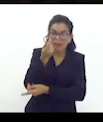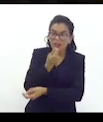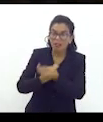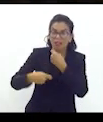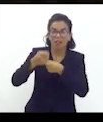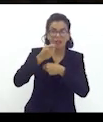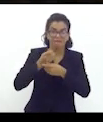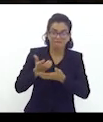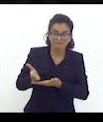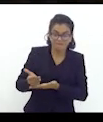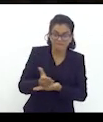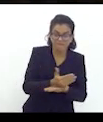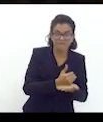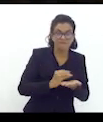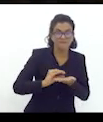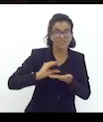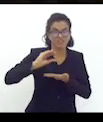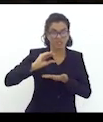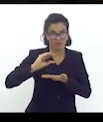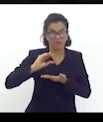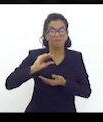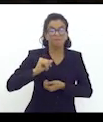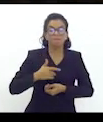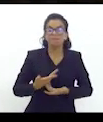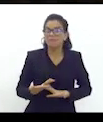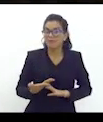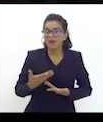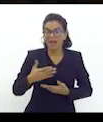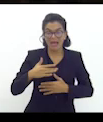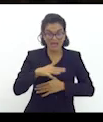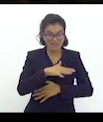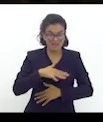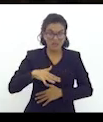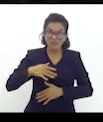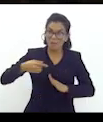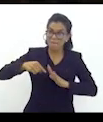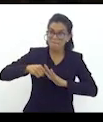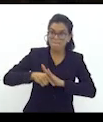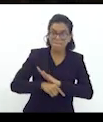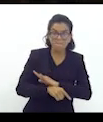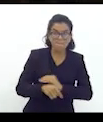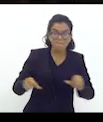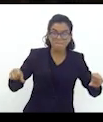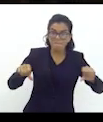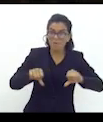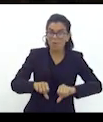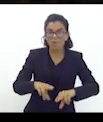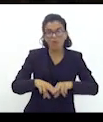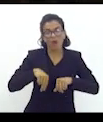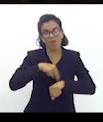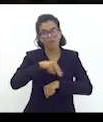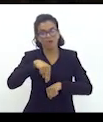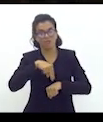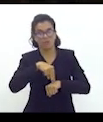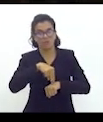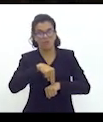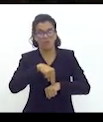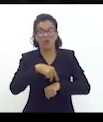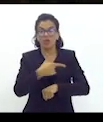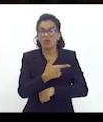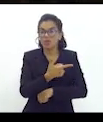regime de recuperação fiscal, a situação se agravou por causa da União, que